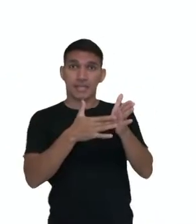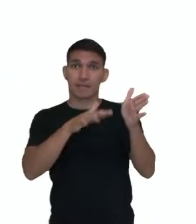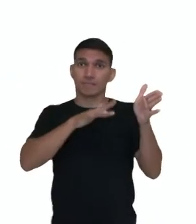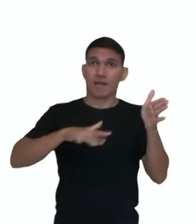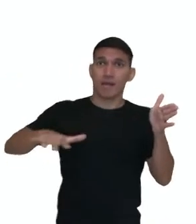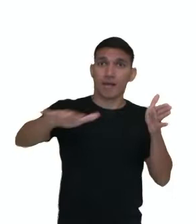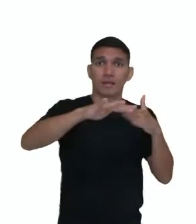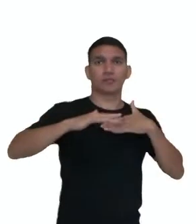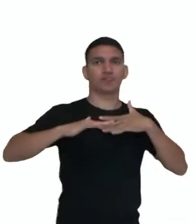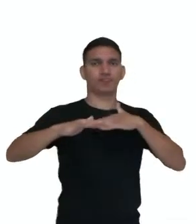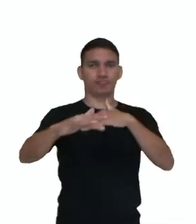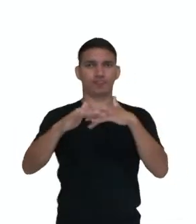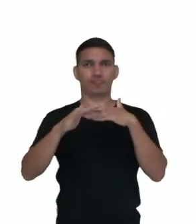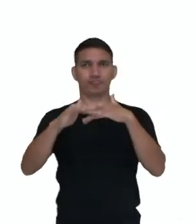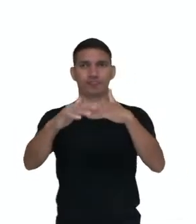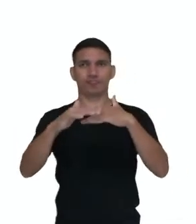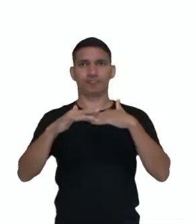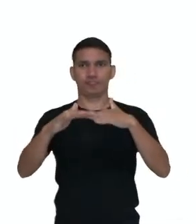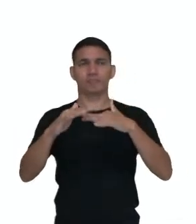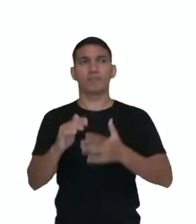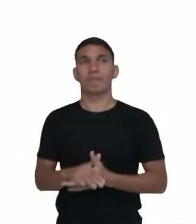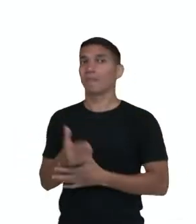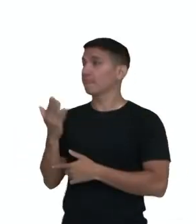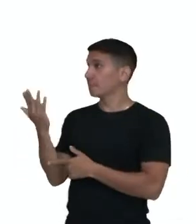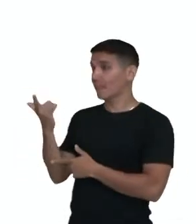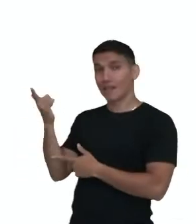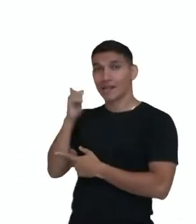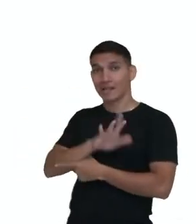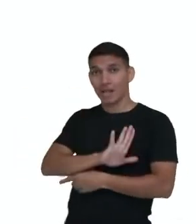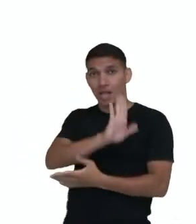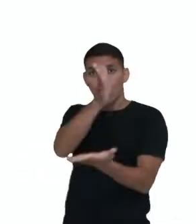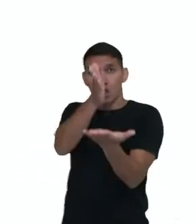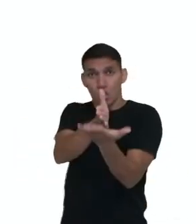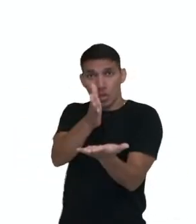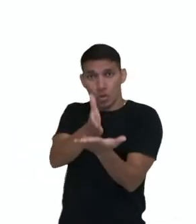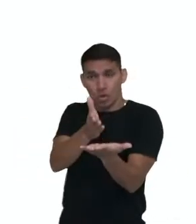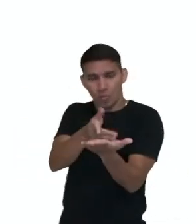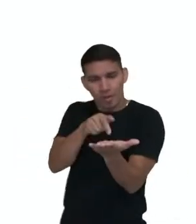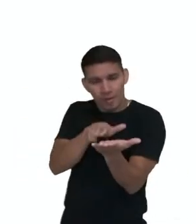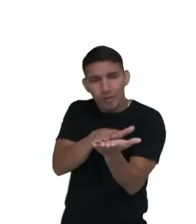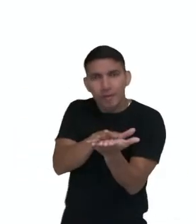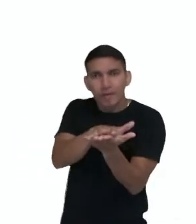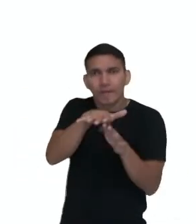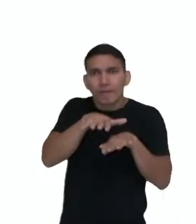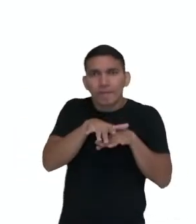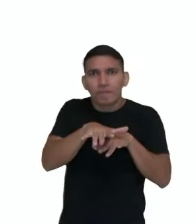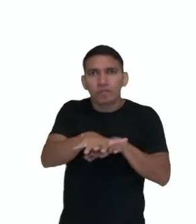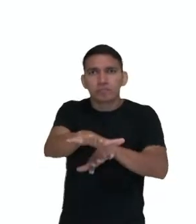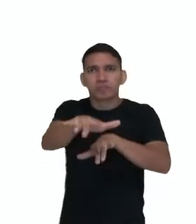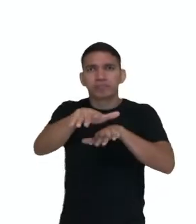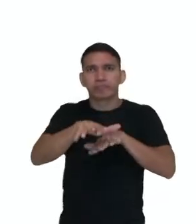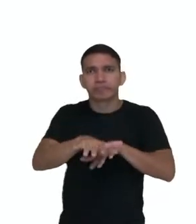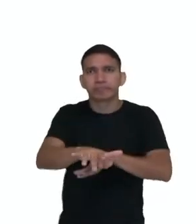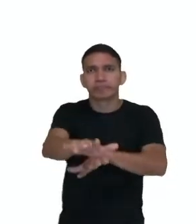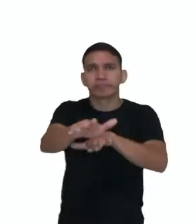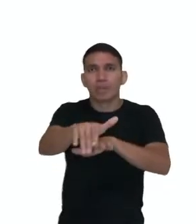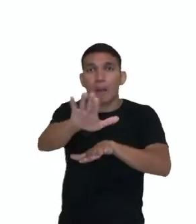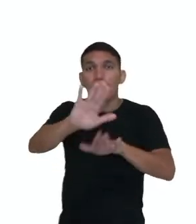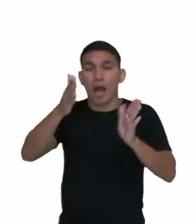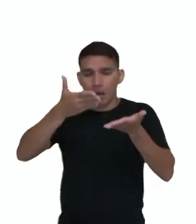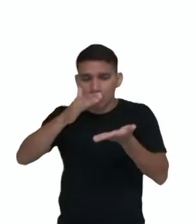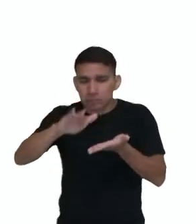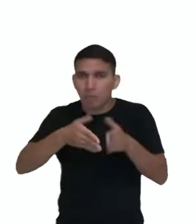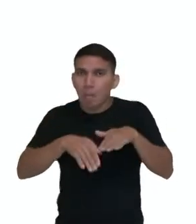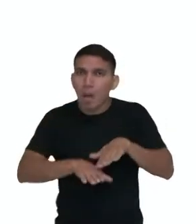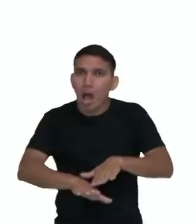esta área representada aqui. Aí no centro da nossa representação, nós vamos ter a parte mais baixa